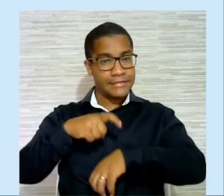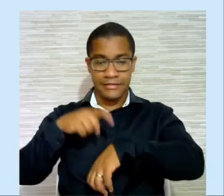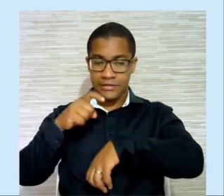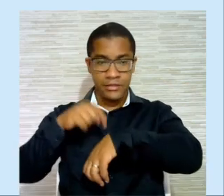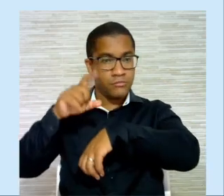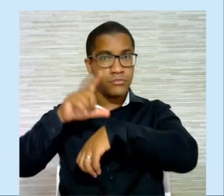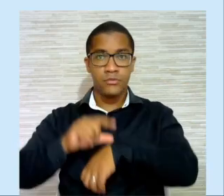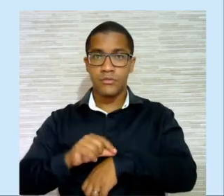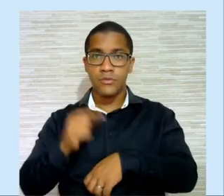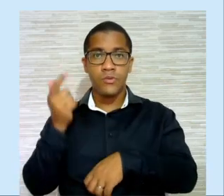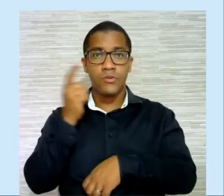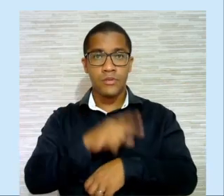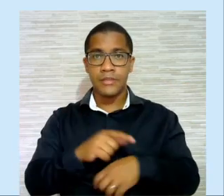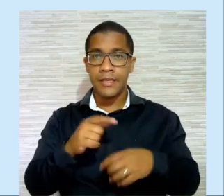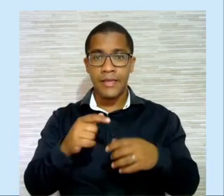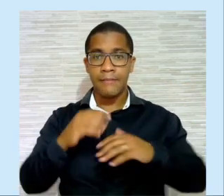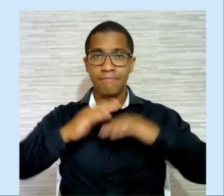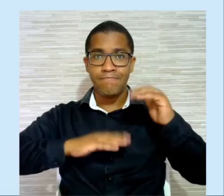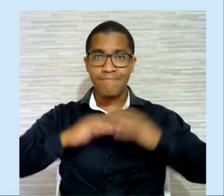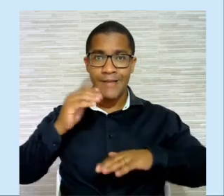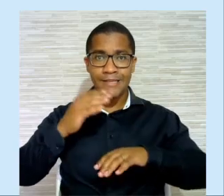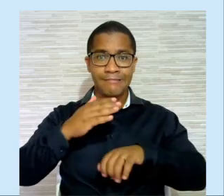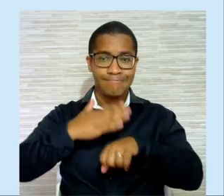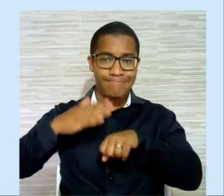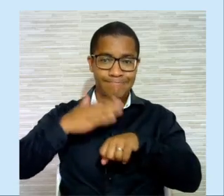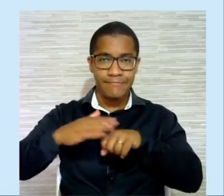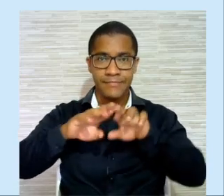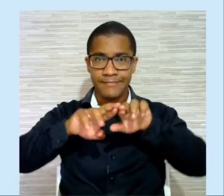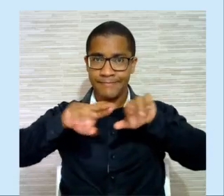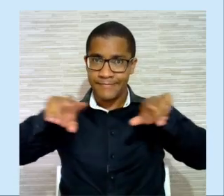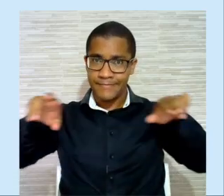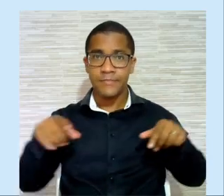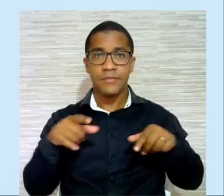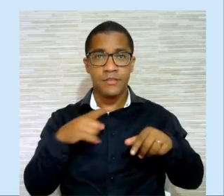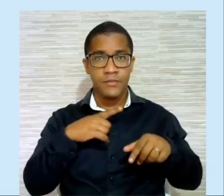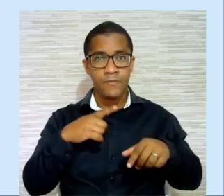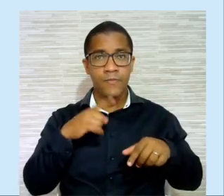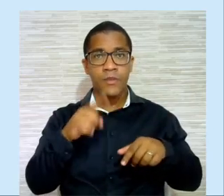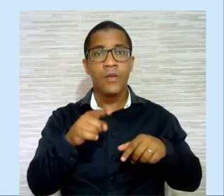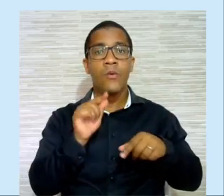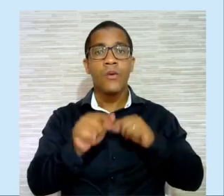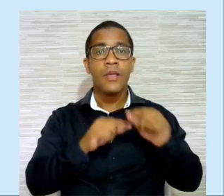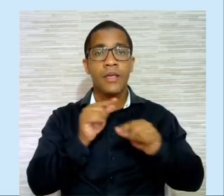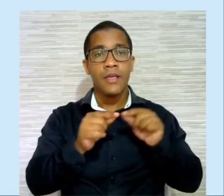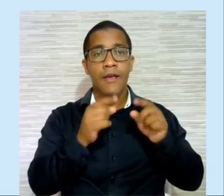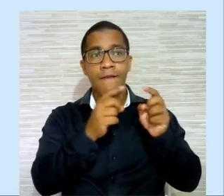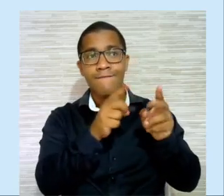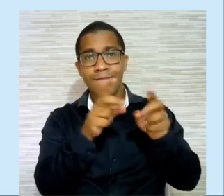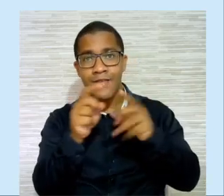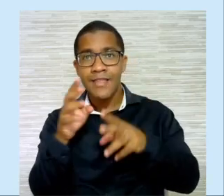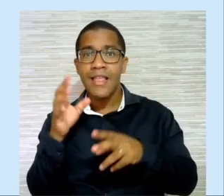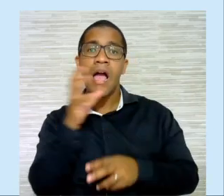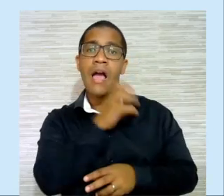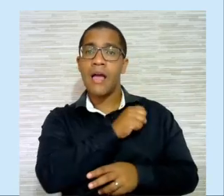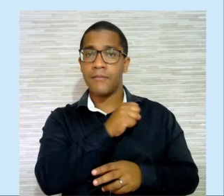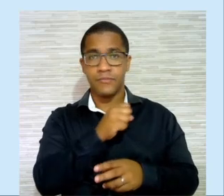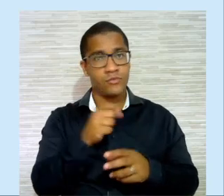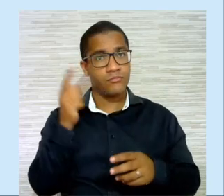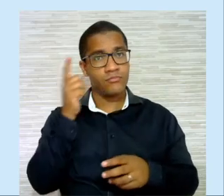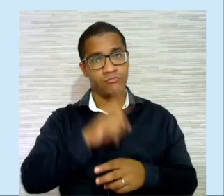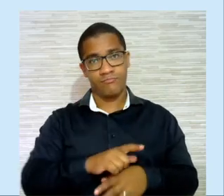mais rápido e utilizando bastante técnicas, para que aí o comércio sempre fique aquecido